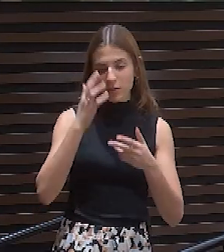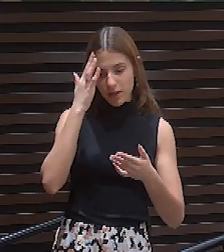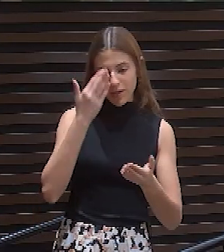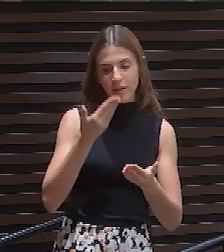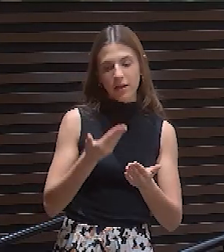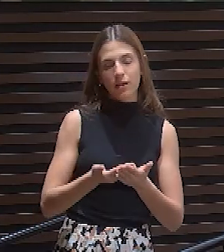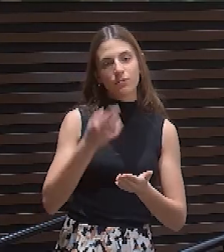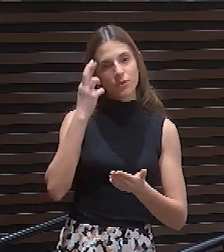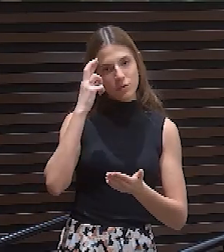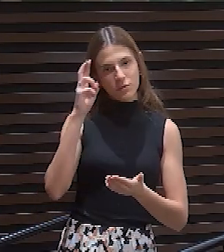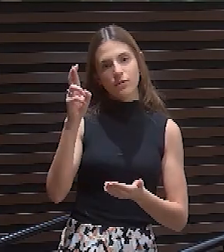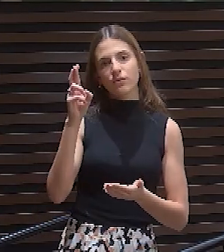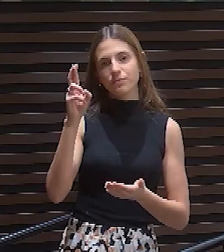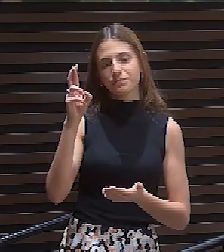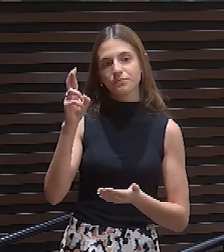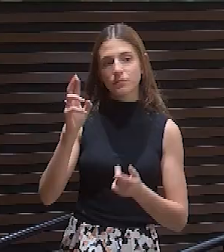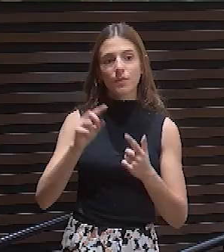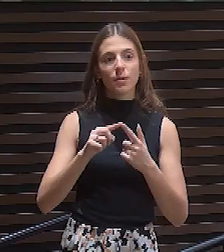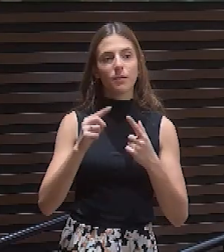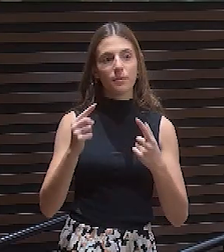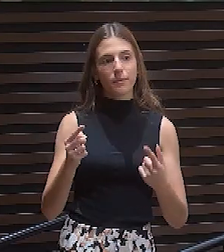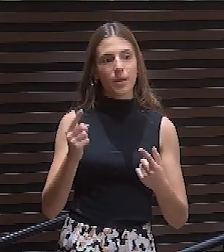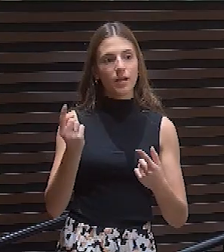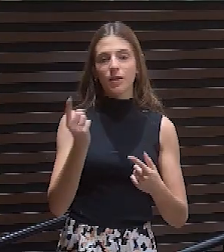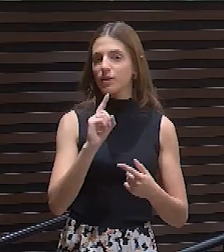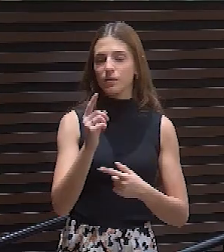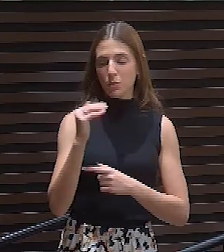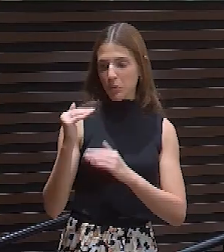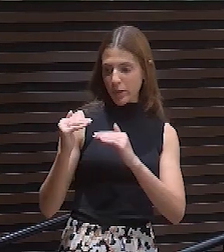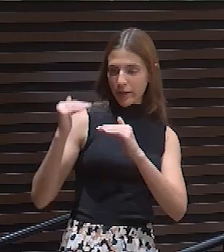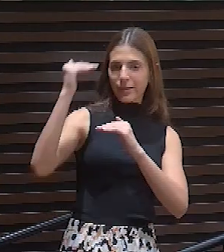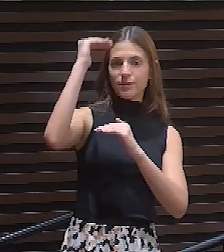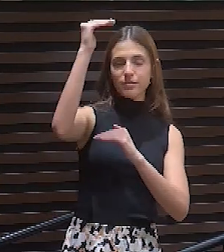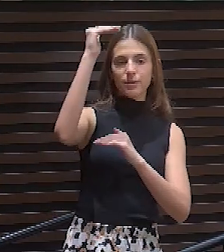Senhor, mas não evoluímos na nossa